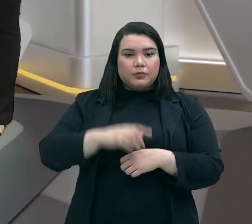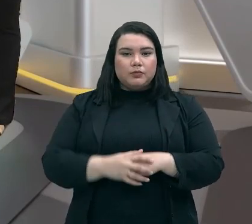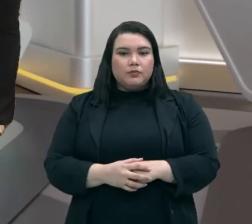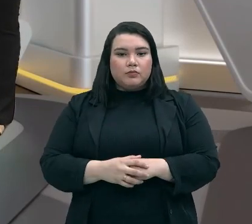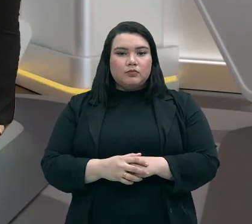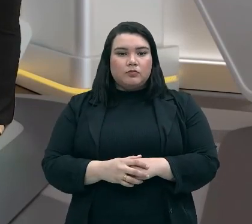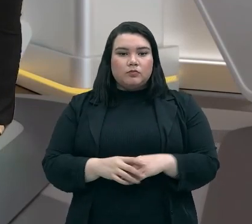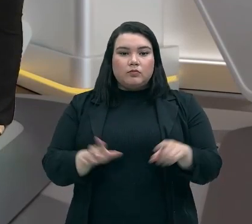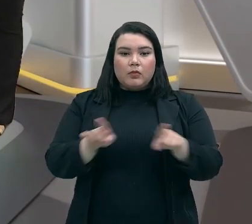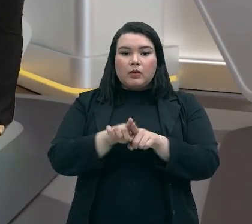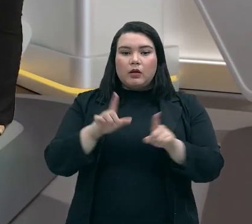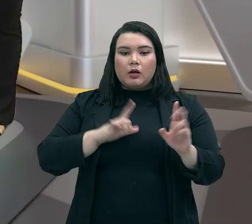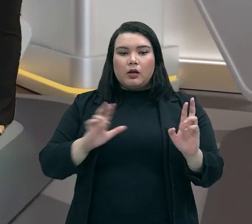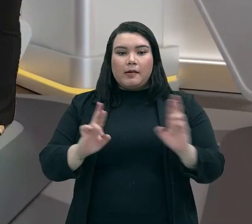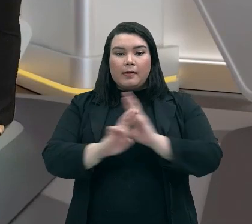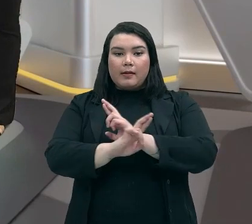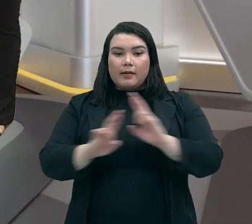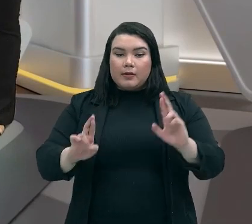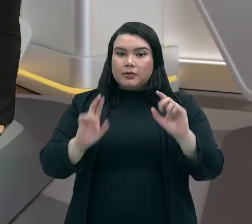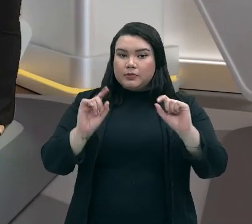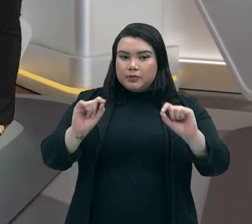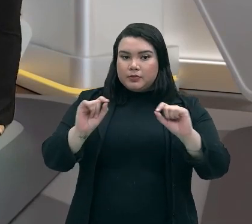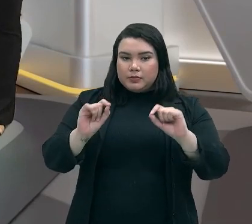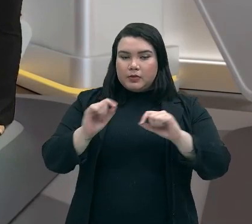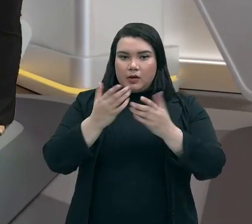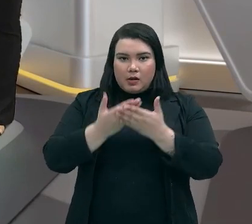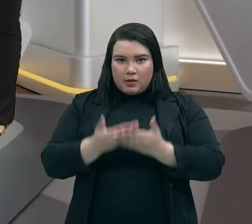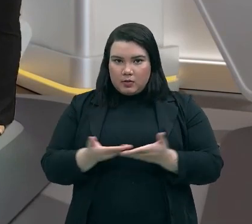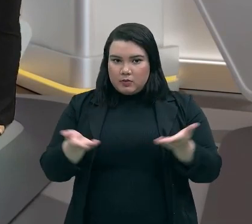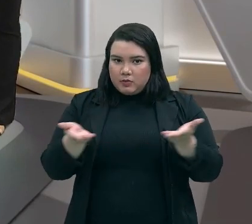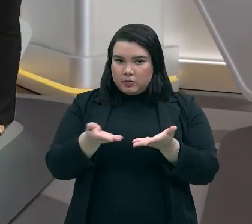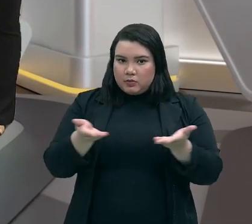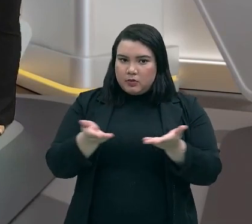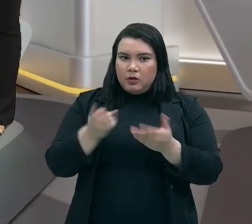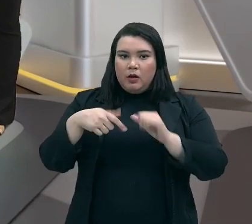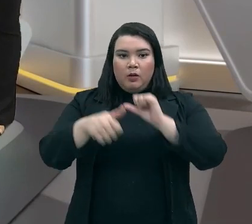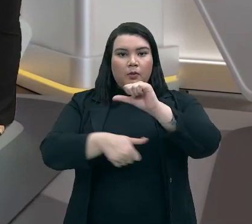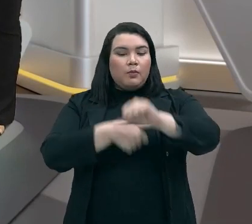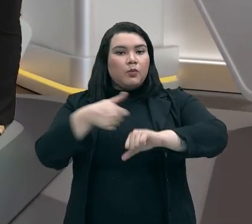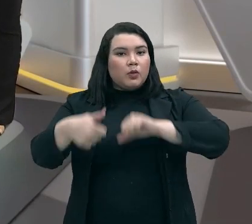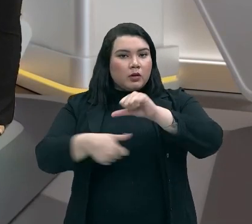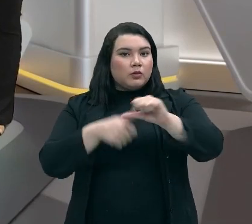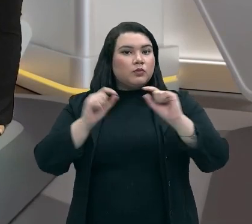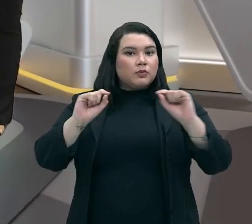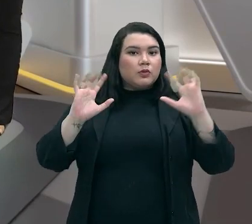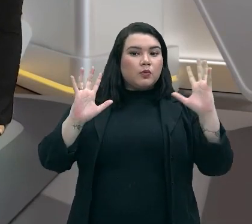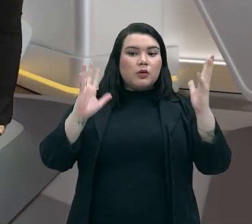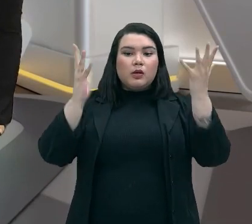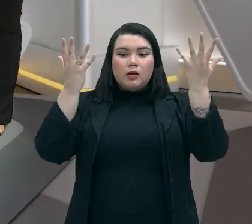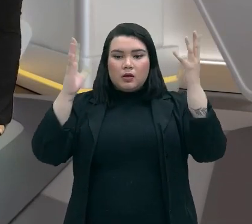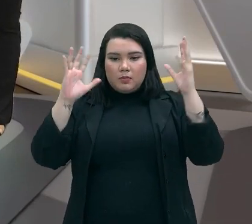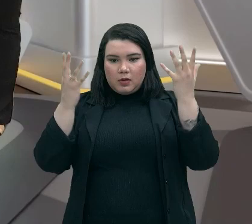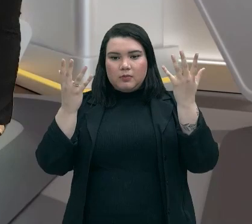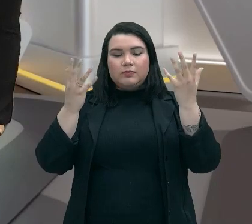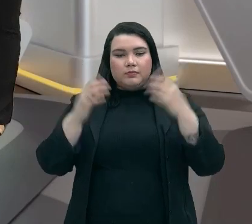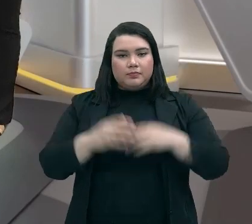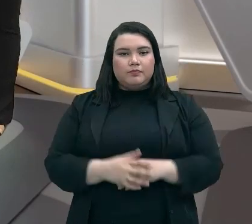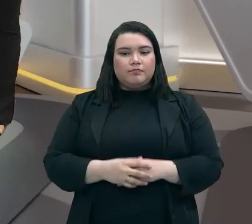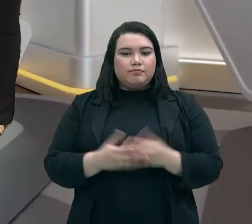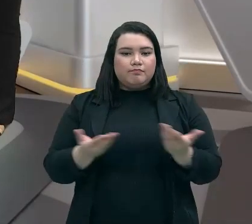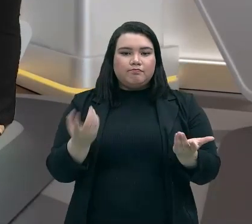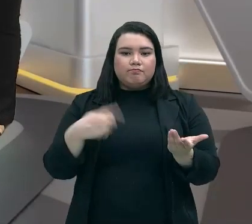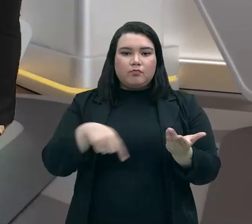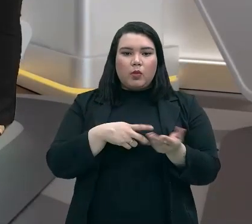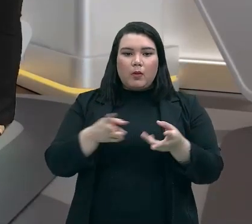consegue, né, relacionar aí com a aula de hoje é a questão das mudanças climáticas, né, professora Manu? Exatamente. A gente